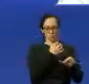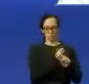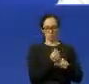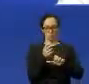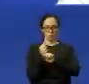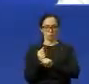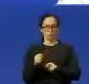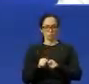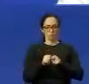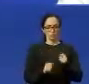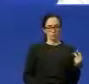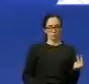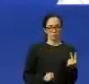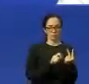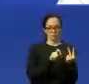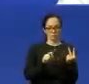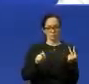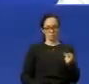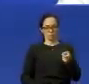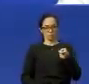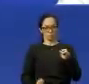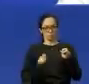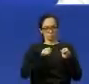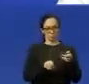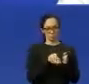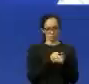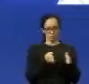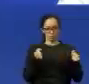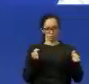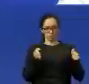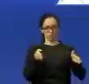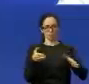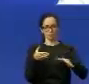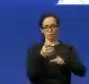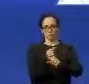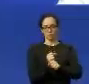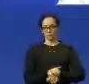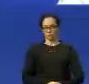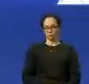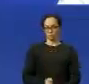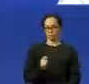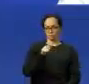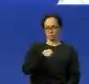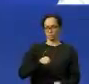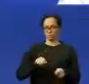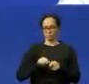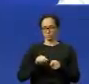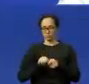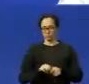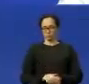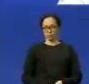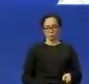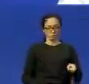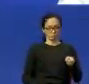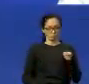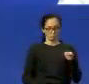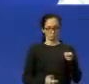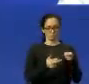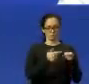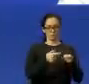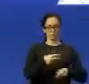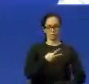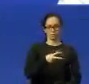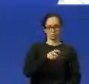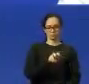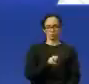calcular qual é o valor do x para qual a área seja máxima, pelo vértice da parábola. Então, chegamos que o x tem que ser